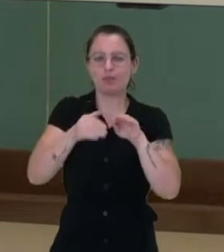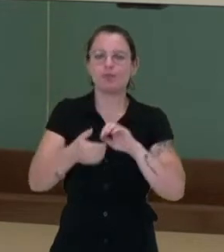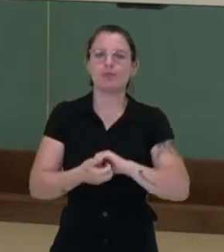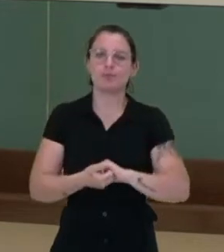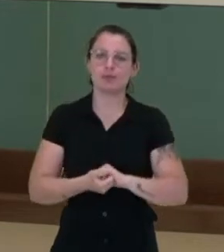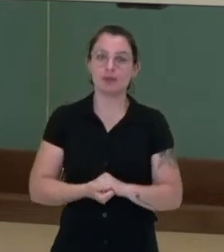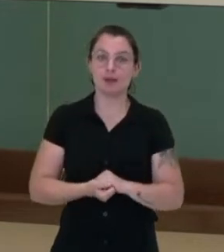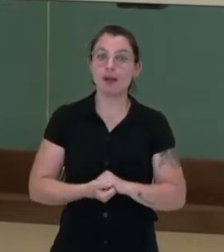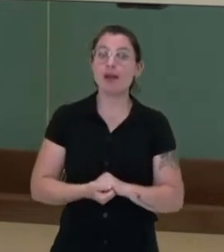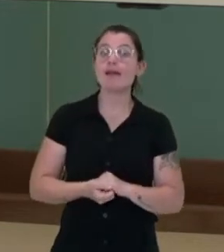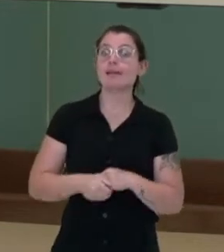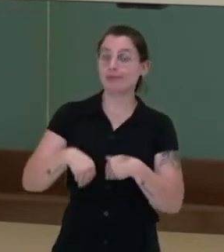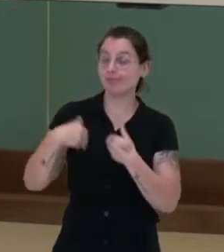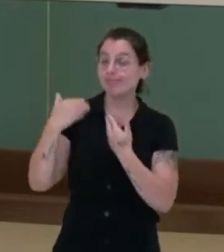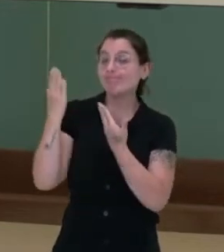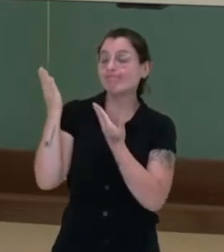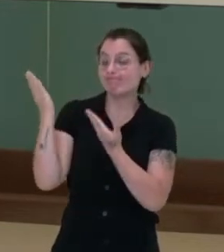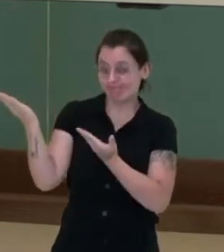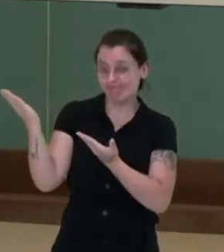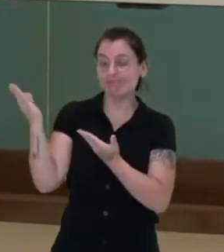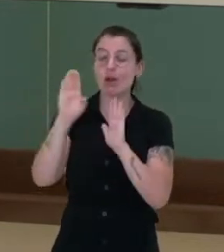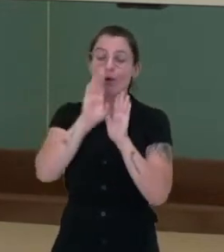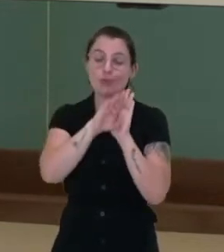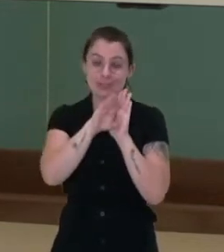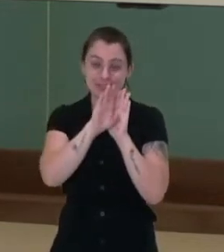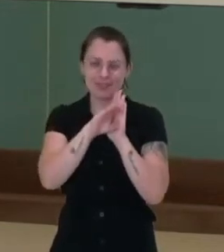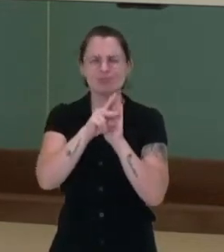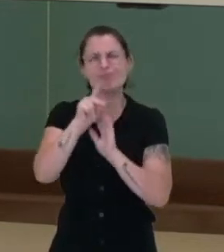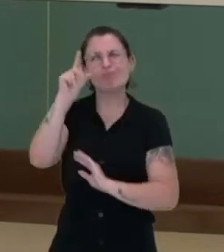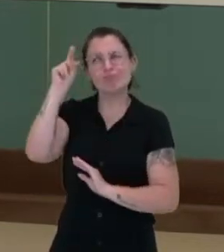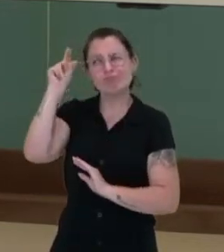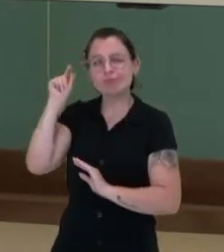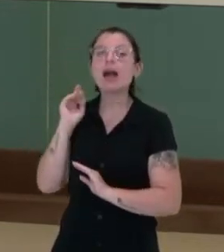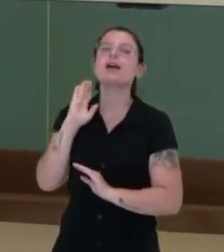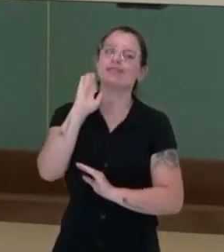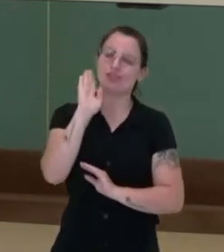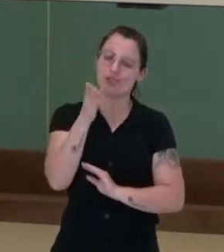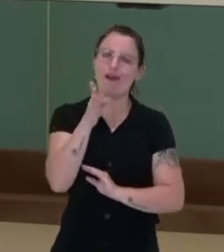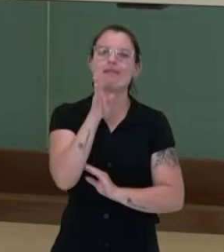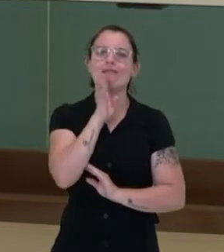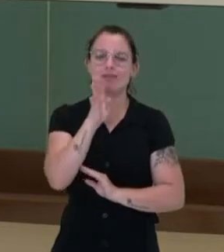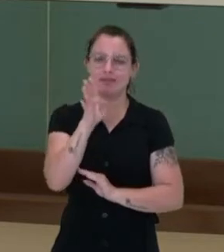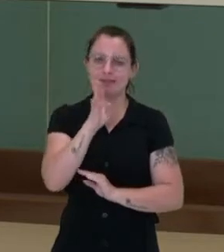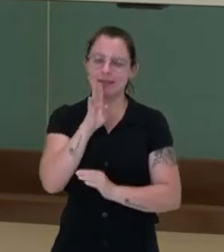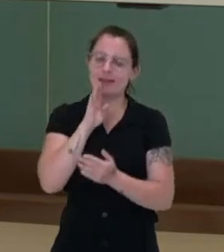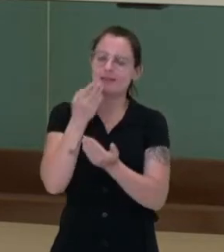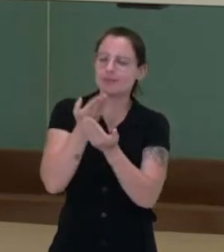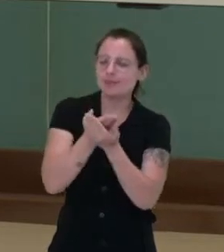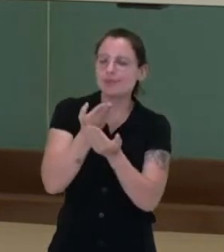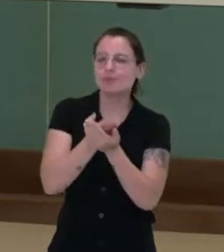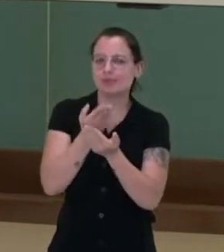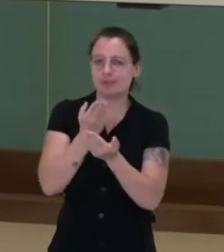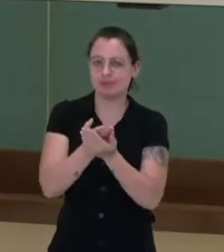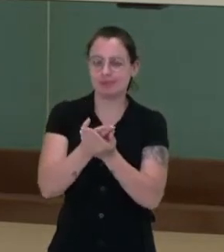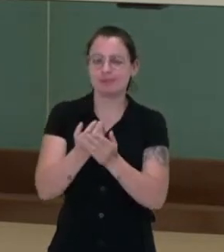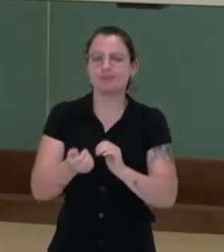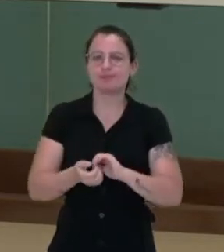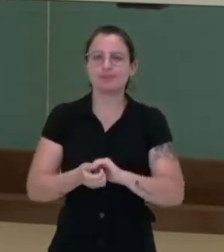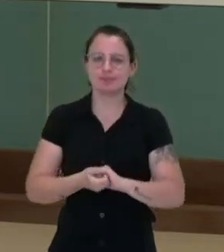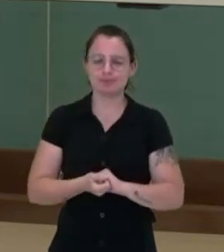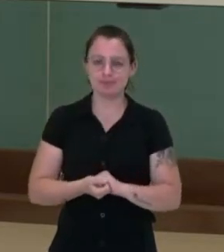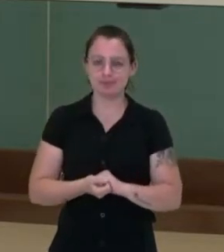essas informações, esses conceitos, em algum momento da sua vida enquanto estudante, você já viu.